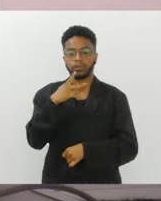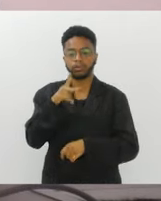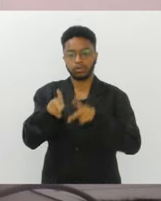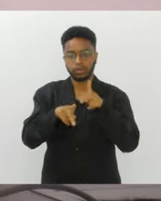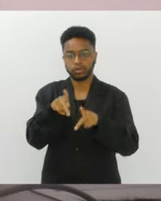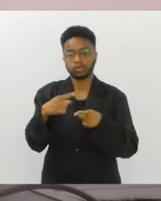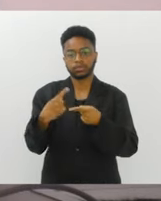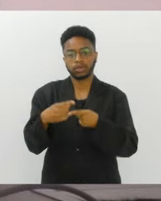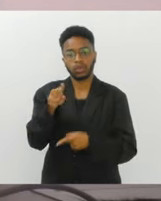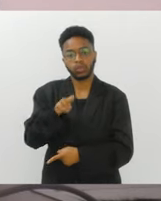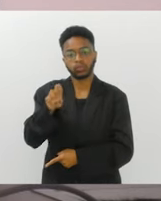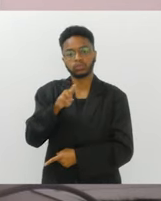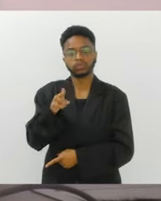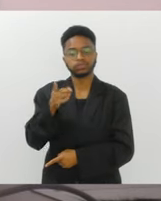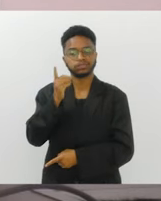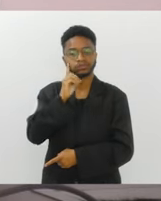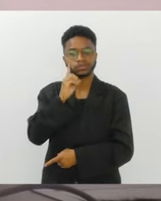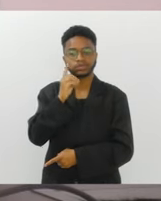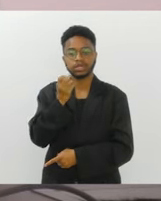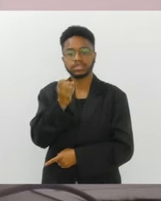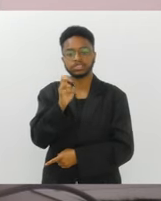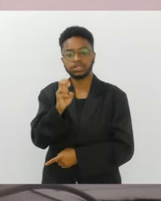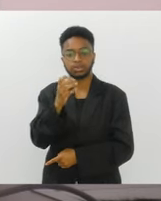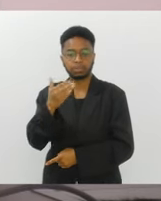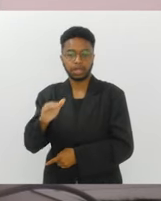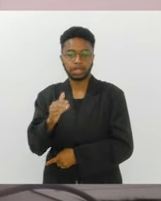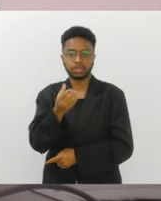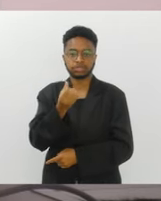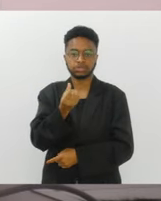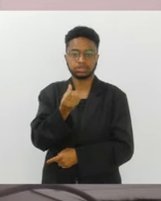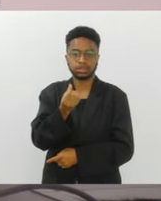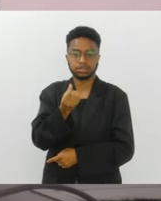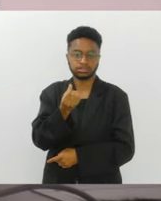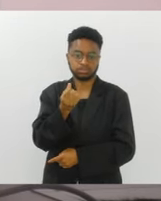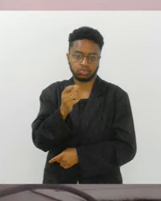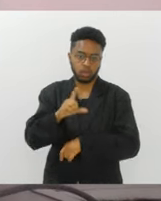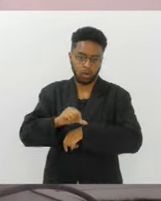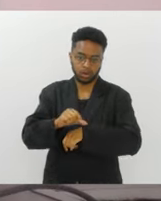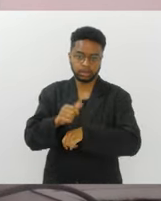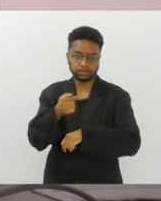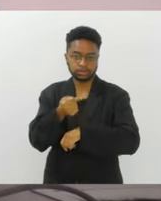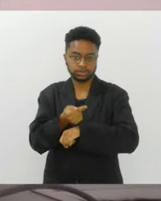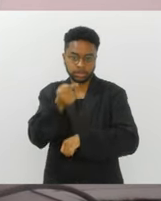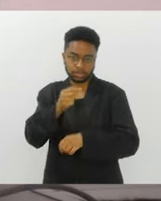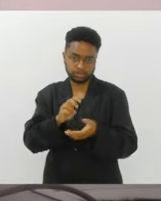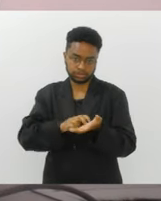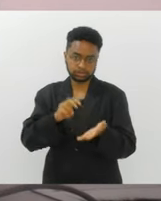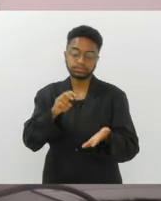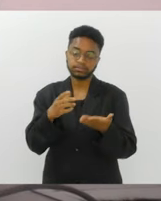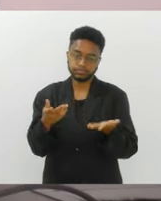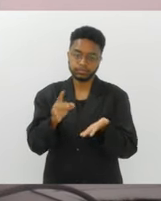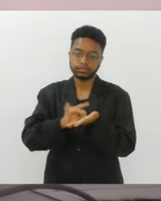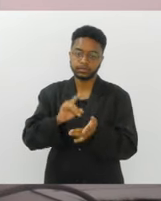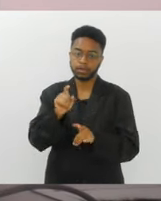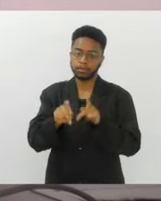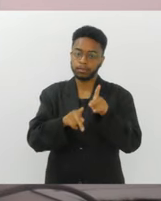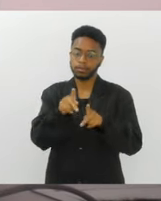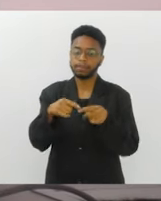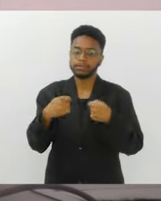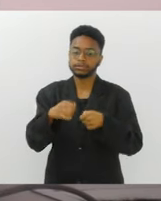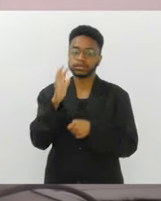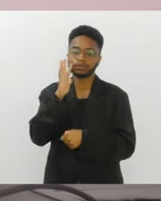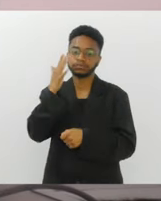utiliza 5 e meia, 6 horas, 7 horas da manhã. Essa população é que precisa ter seu problema resolvido e